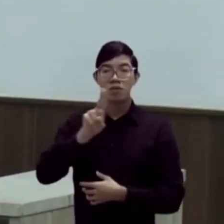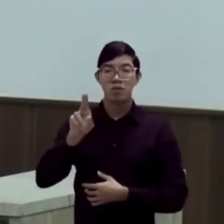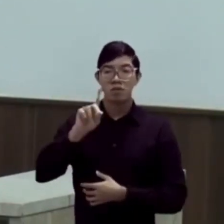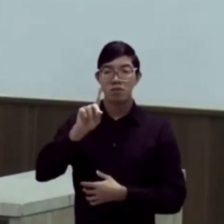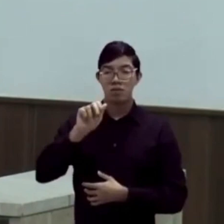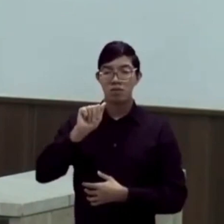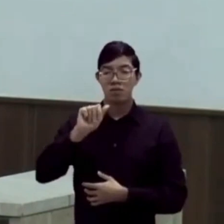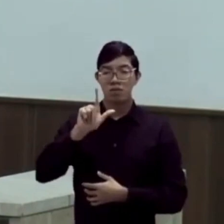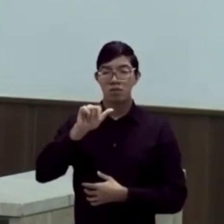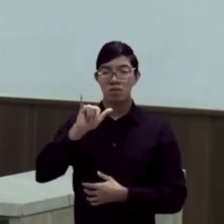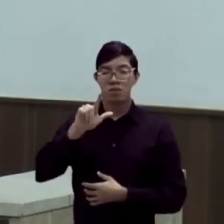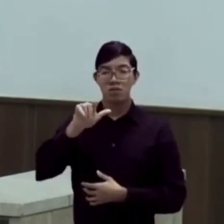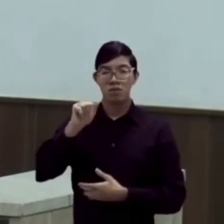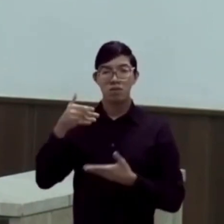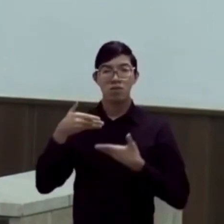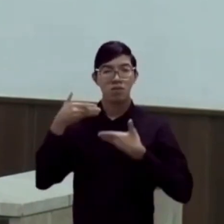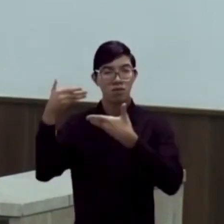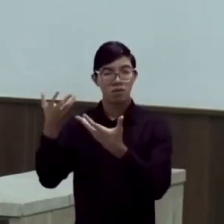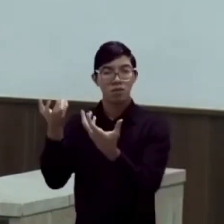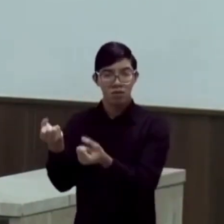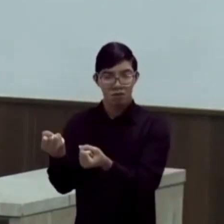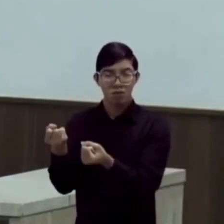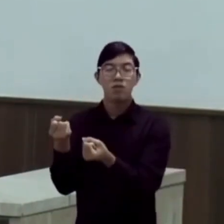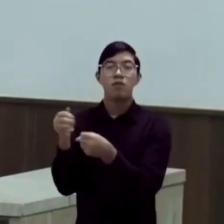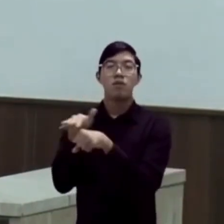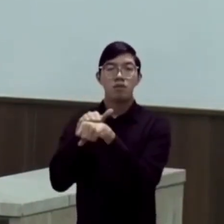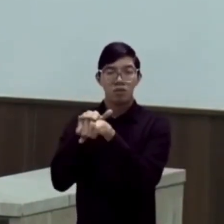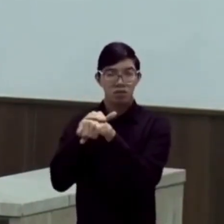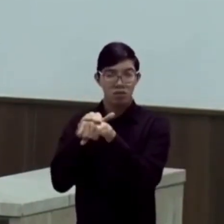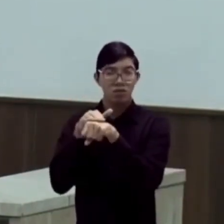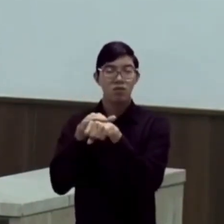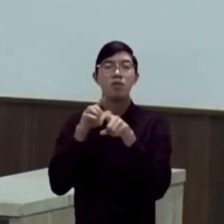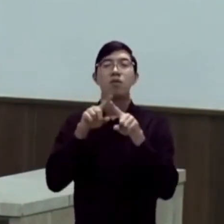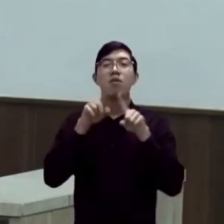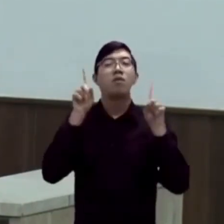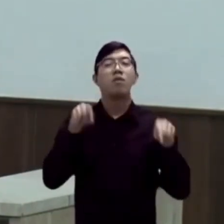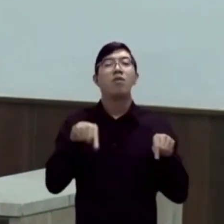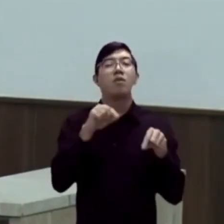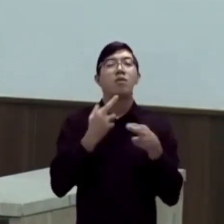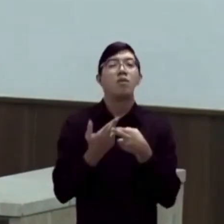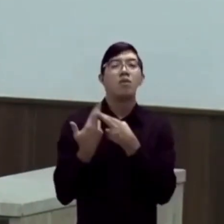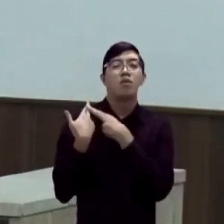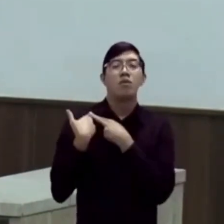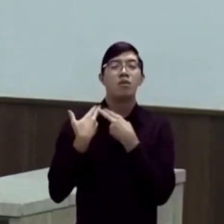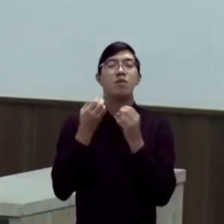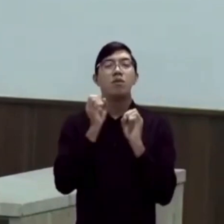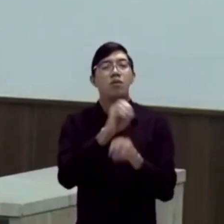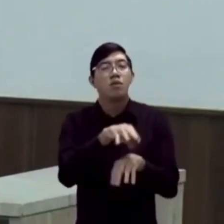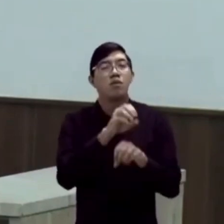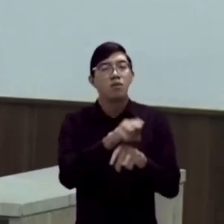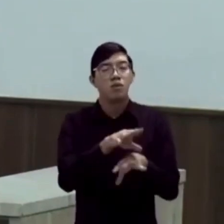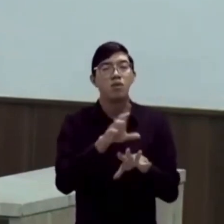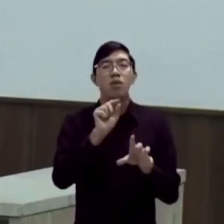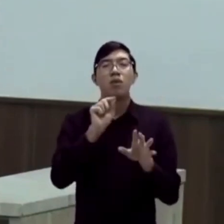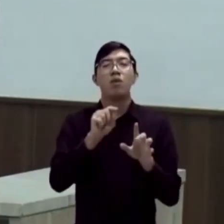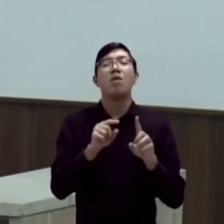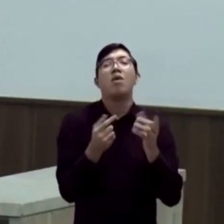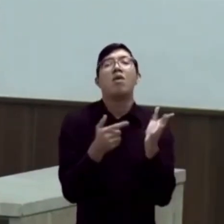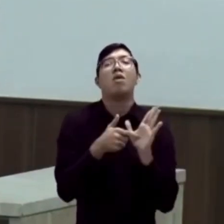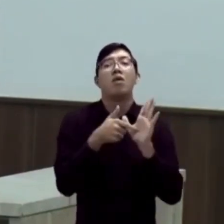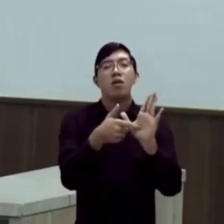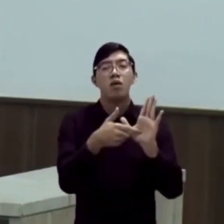hoje entra em pauta, por coincidência, um dos nossos projetos de responsabilidade educacional, que é a indicação que